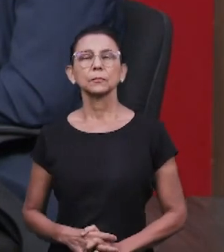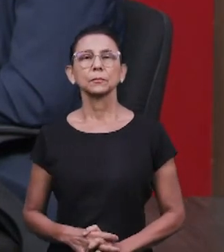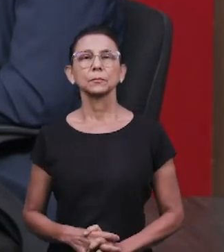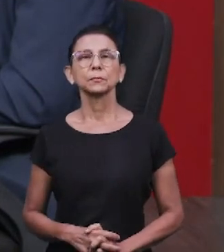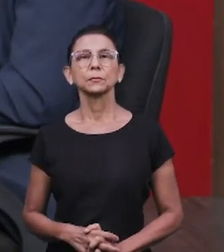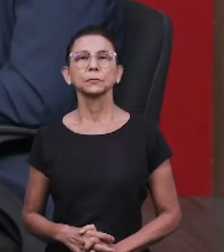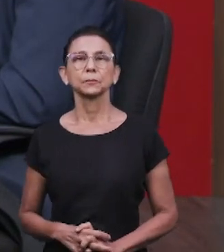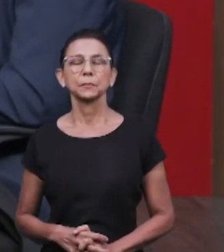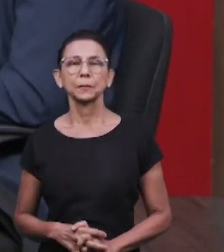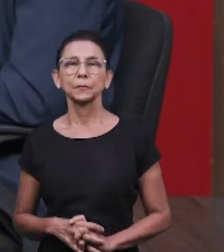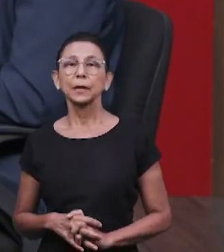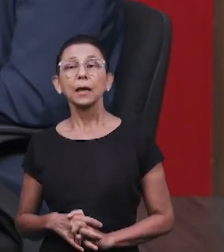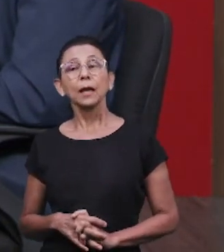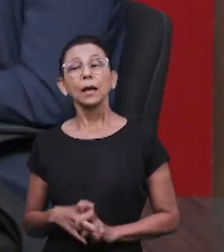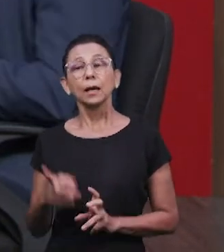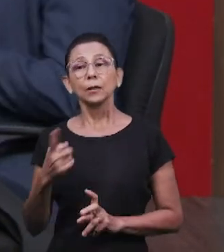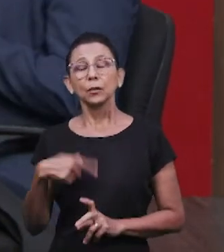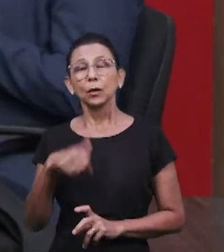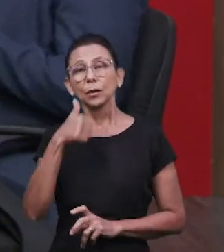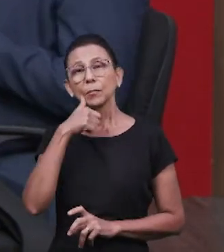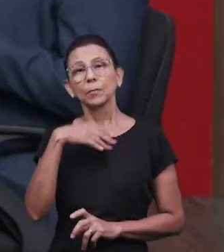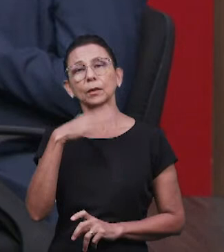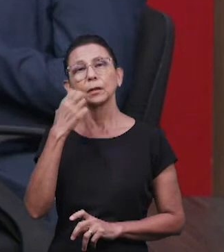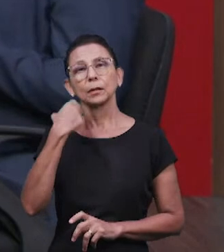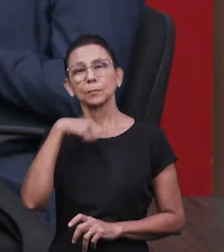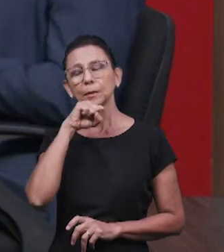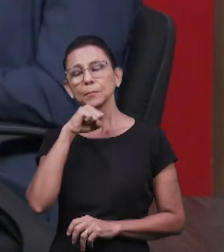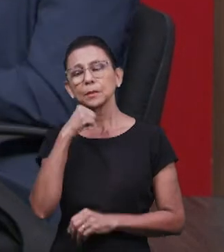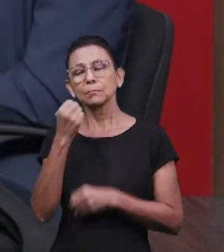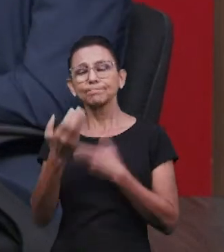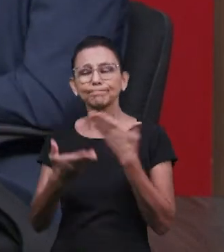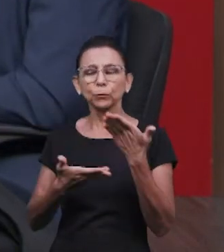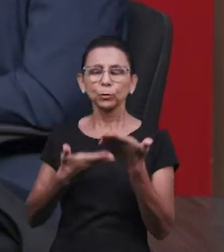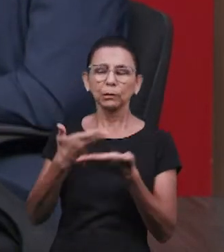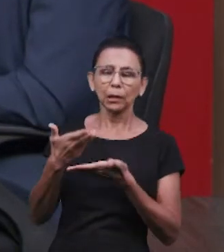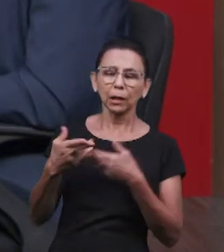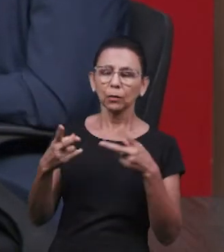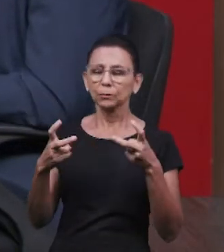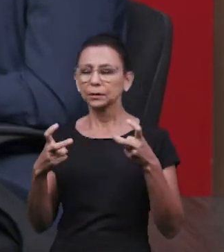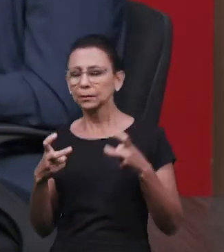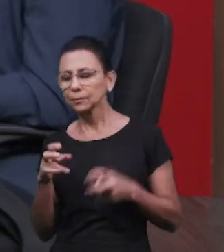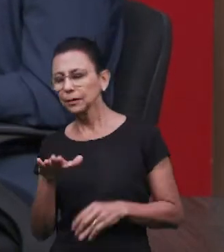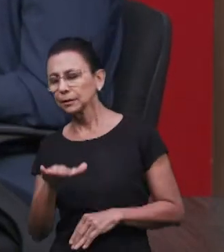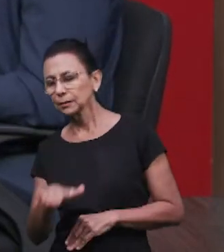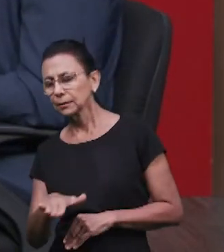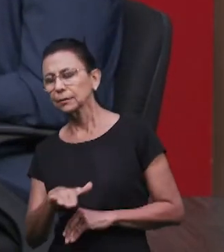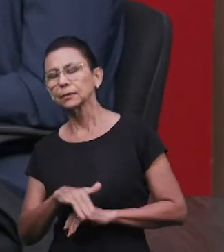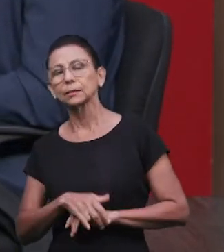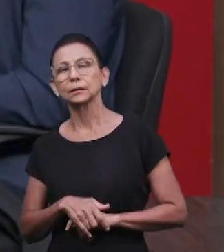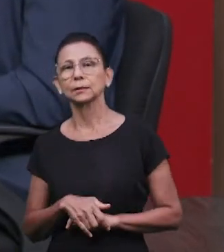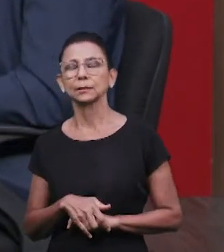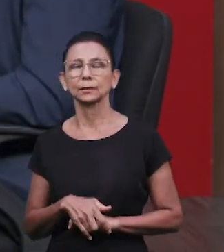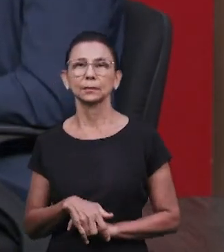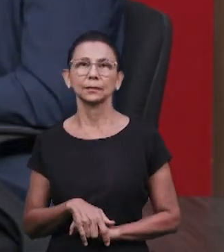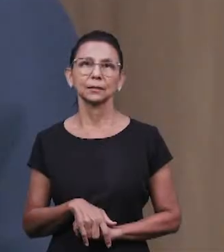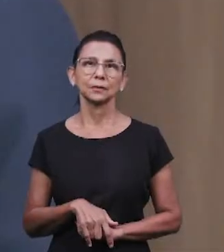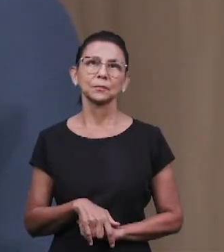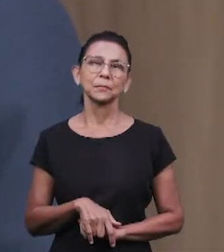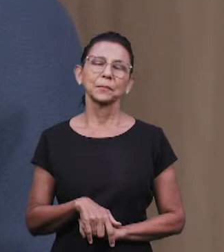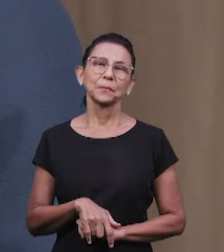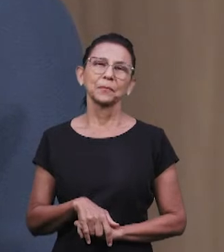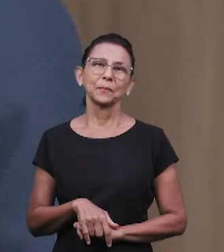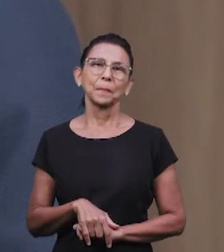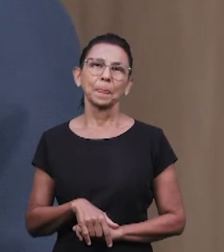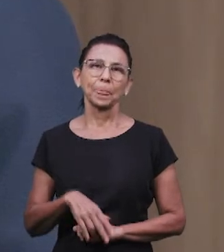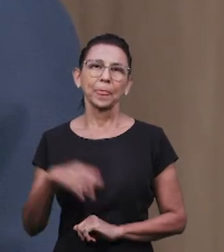o crescimento do filho, não né? Isso aí faz parte do desenvolvimento, as perguntas da criança faz parte do desenvolvimento dela, então tem que ter o cuidado, como já diziam